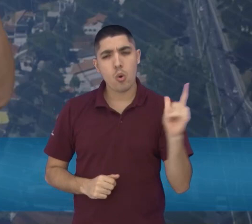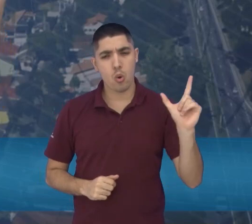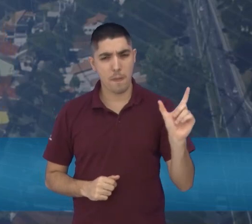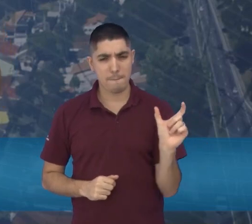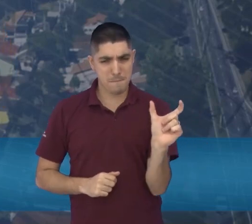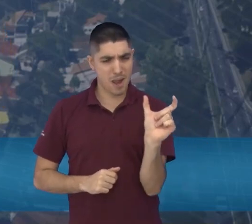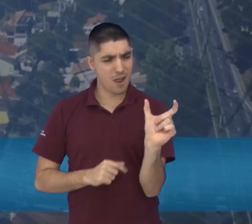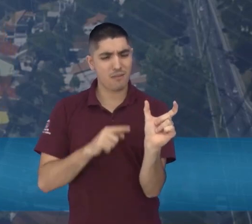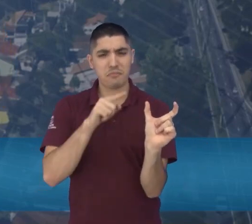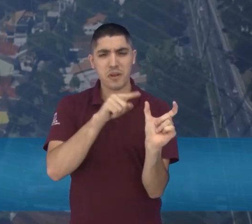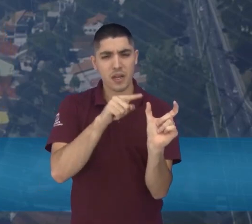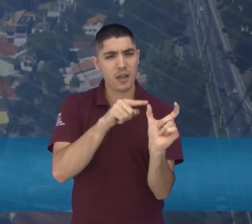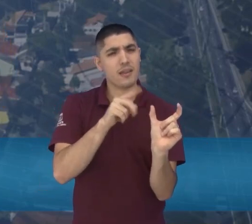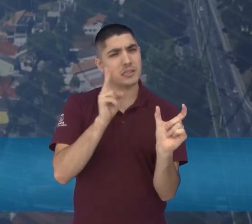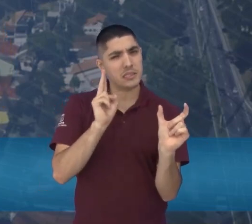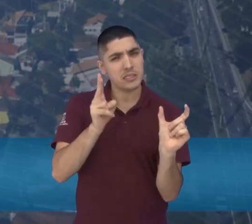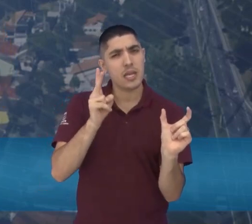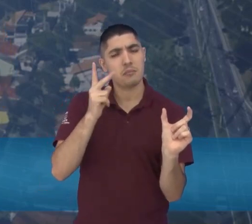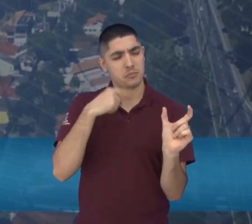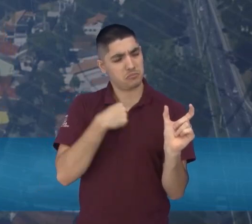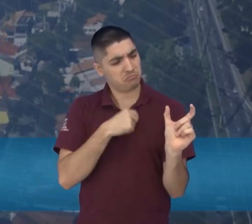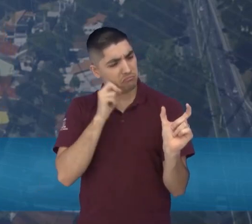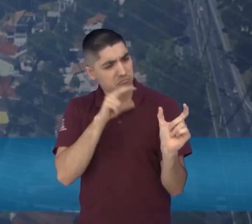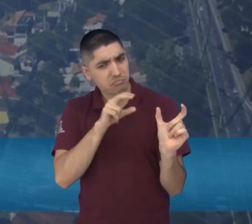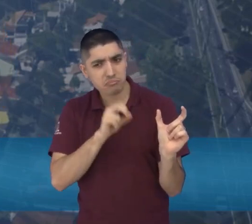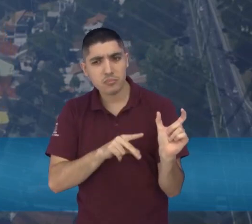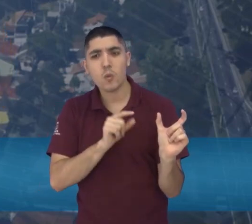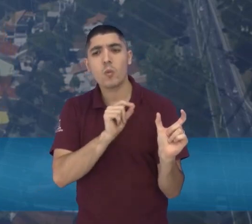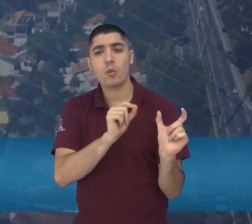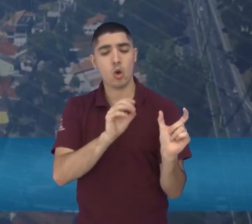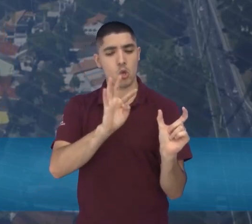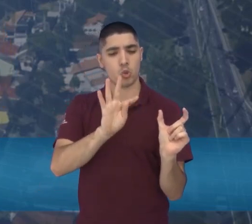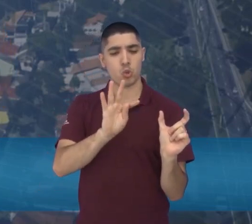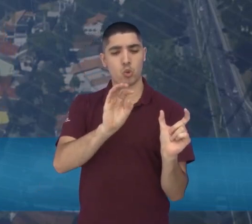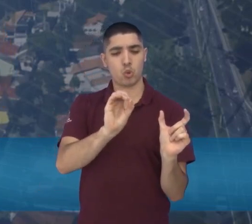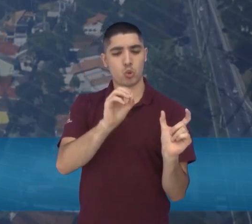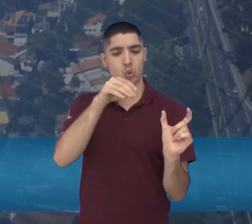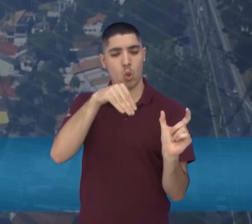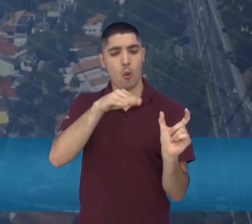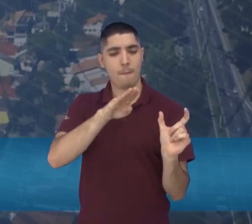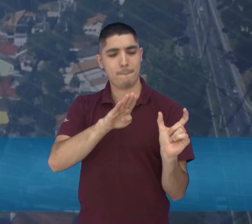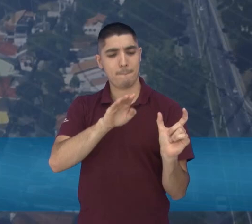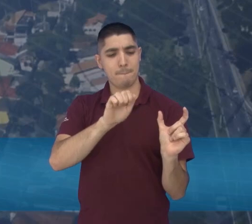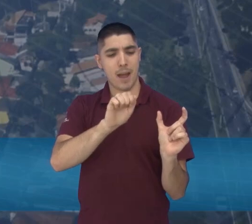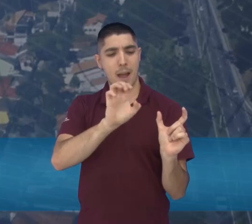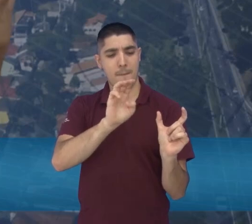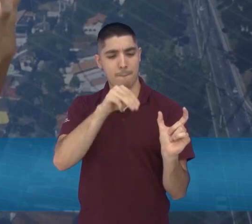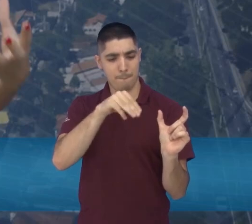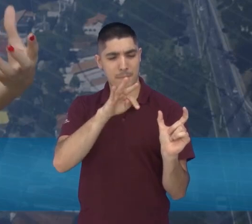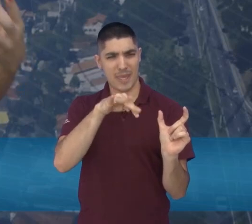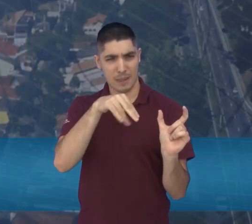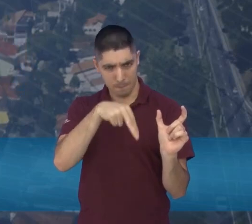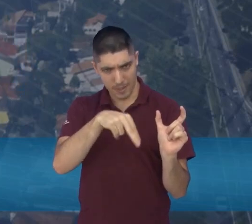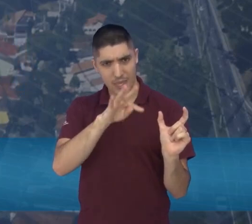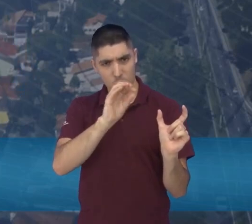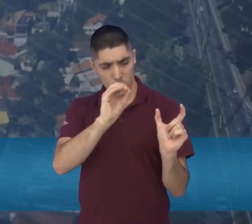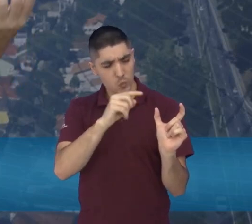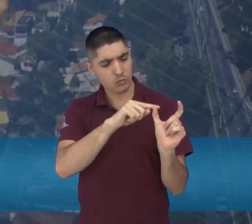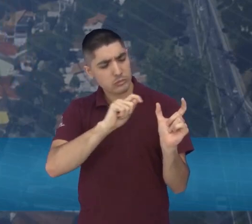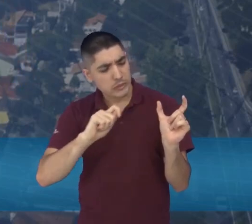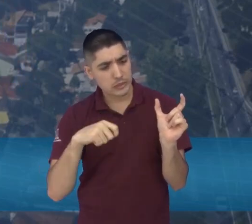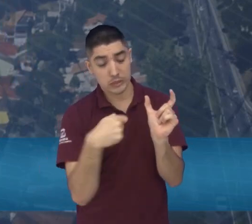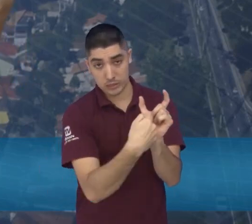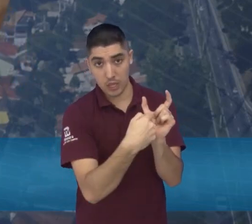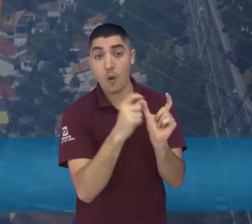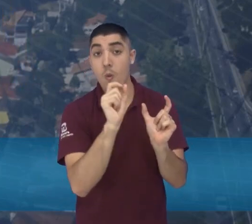muito comum nesse meio, que a gente ouve bastante também, é o tombamento. Explica para a gente, de fato, o que